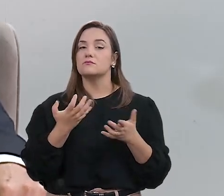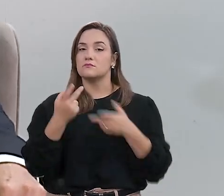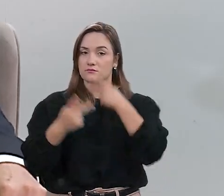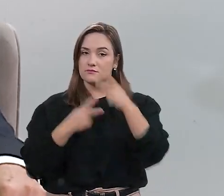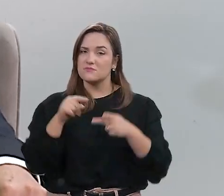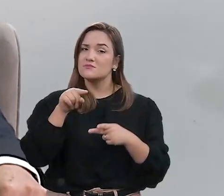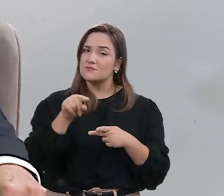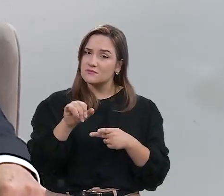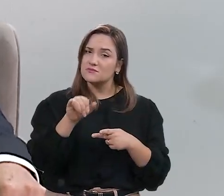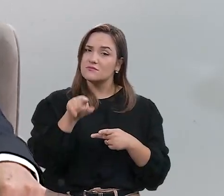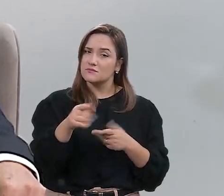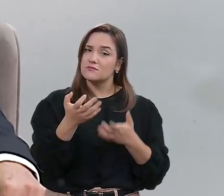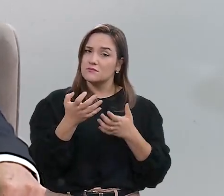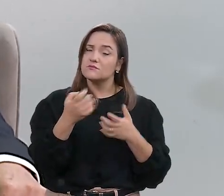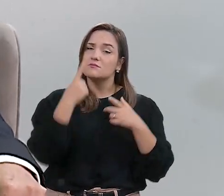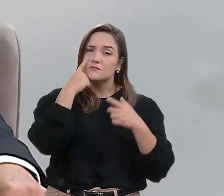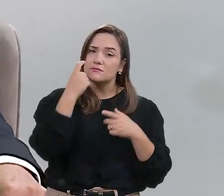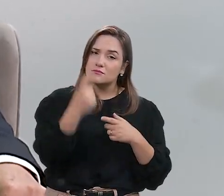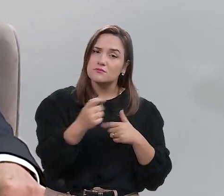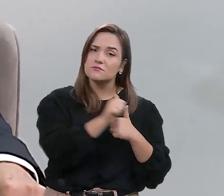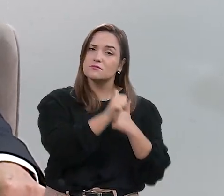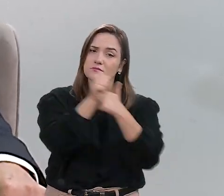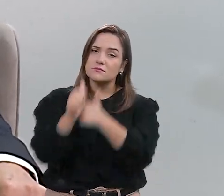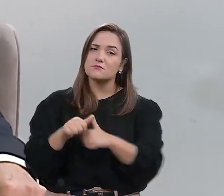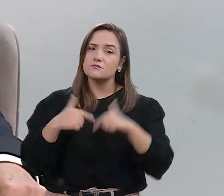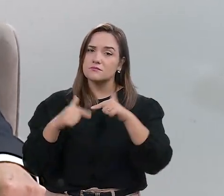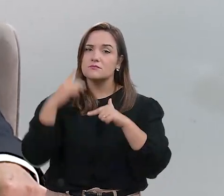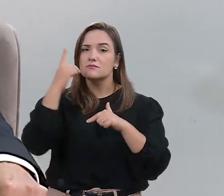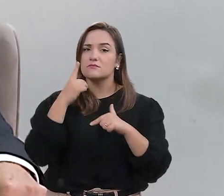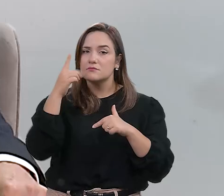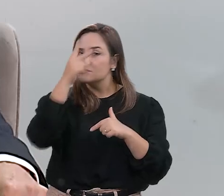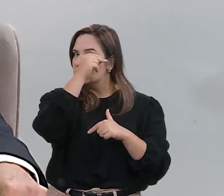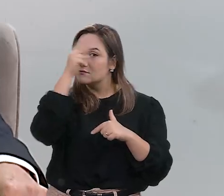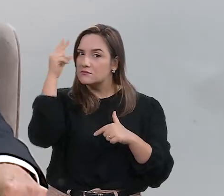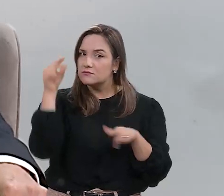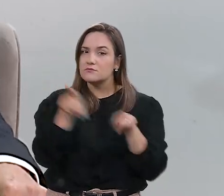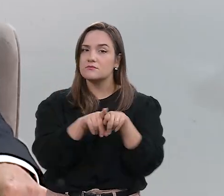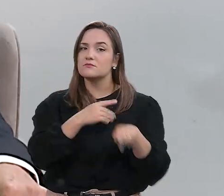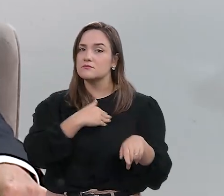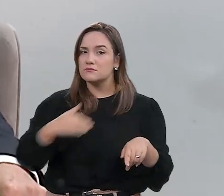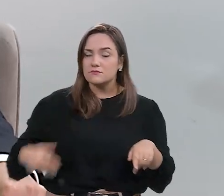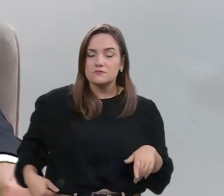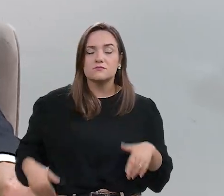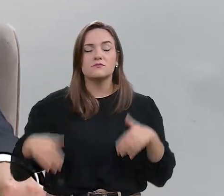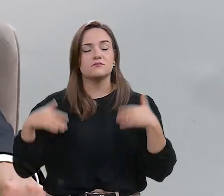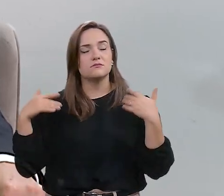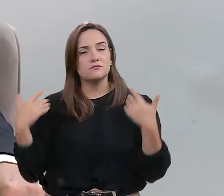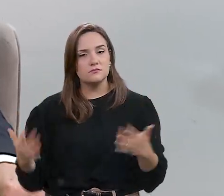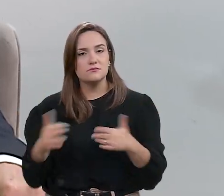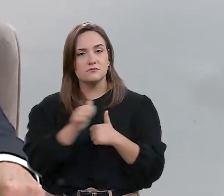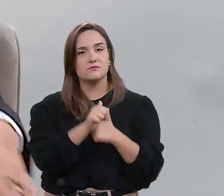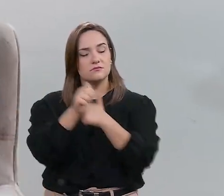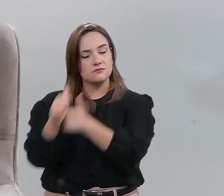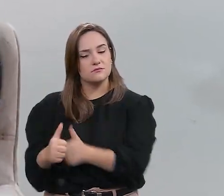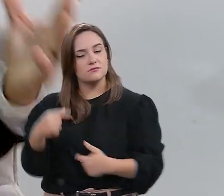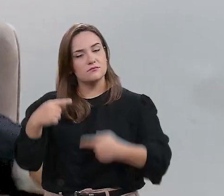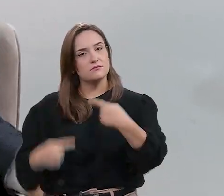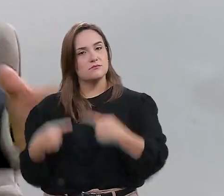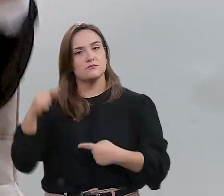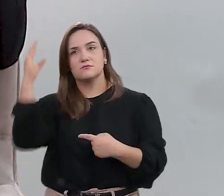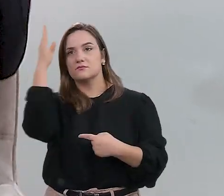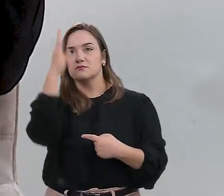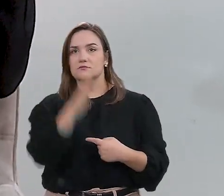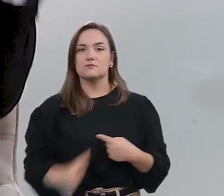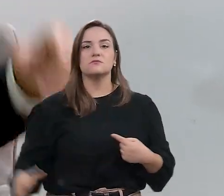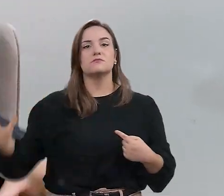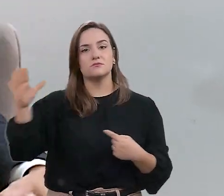se interessarem mais, acompanhem o trabalho dos deputados, dos prefeitos, dos governadores, né? Acompanhem o debate nacional